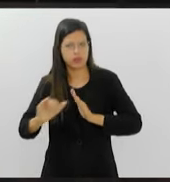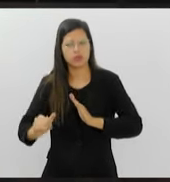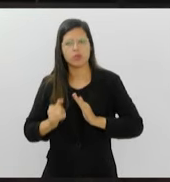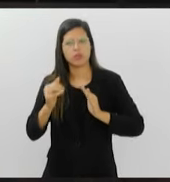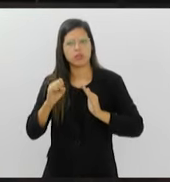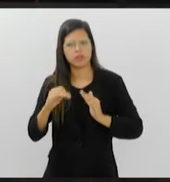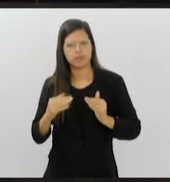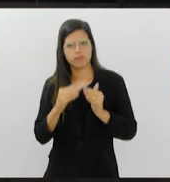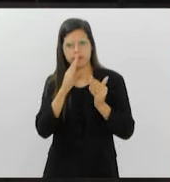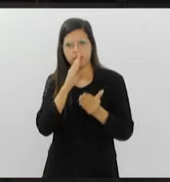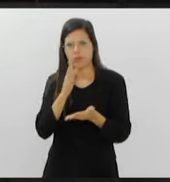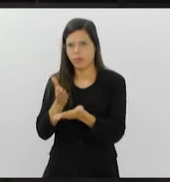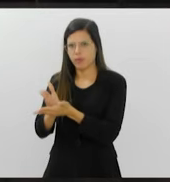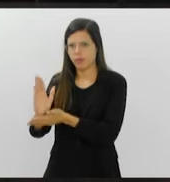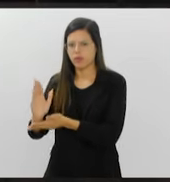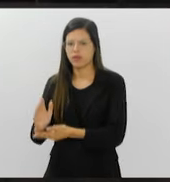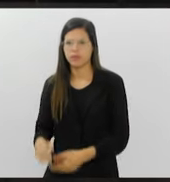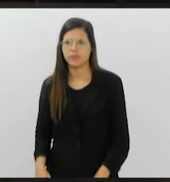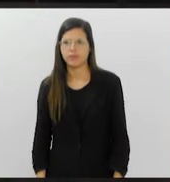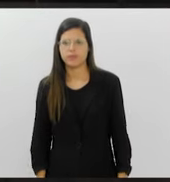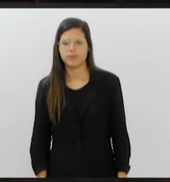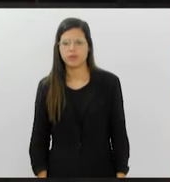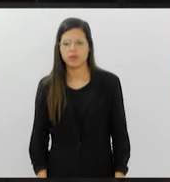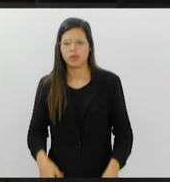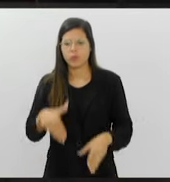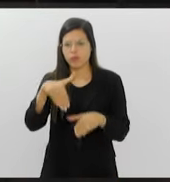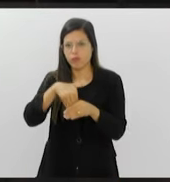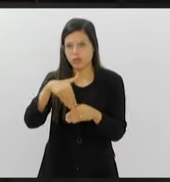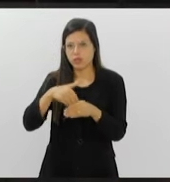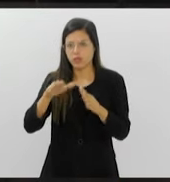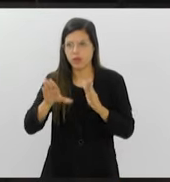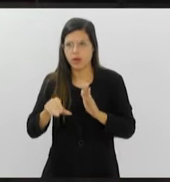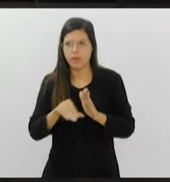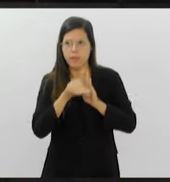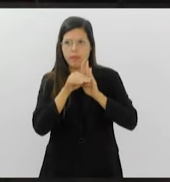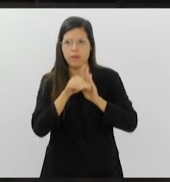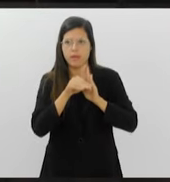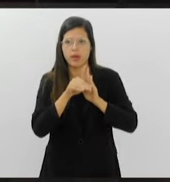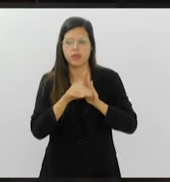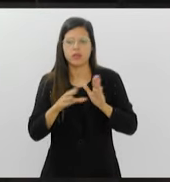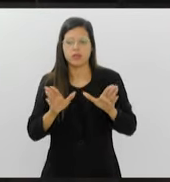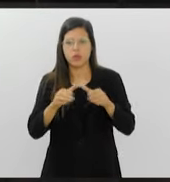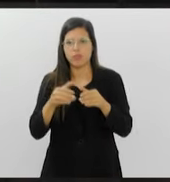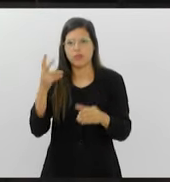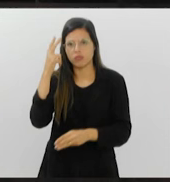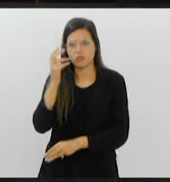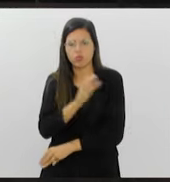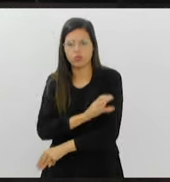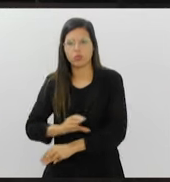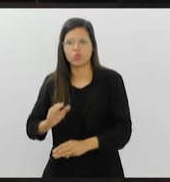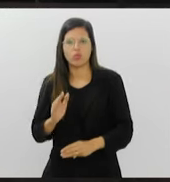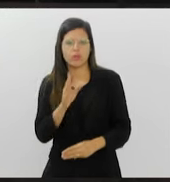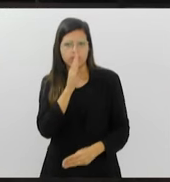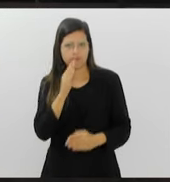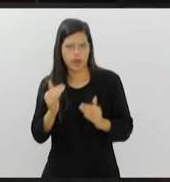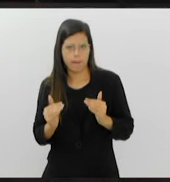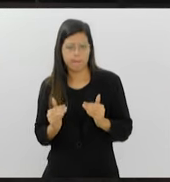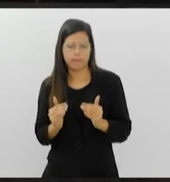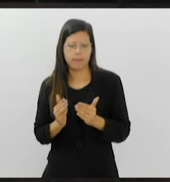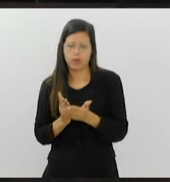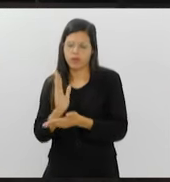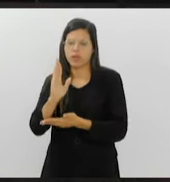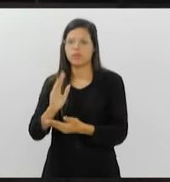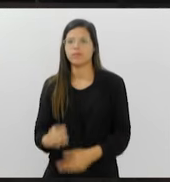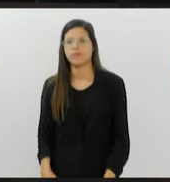aprovam, permaneçam como estão. Aprovado. Em votação, a emenda da Comissão de Cultura. Os senhores que aprovam, permaneçam como estão. Aprovado.